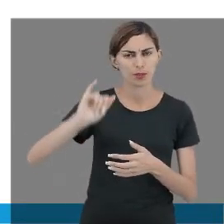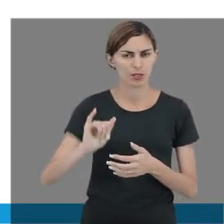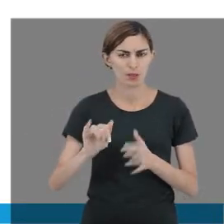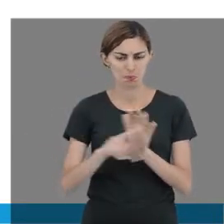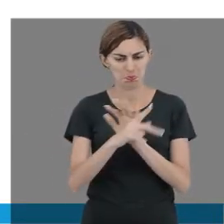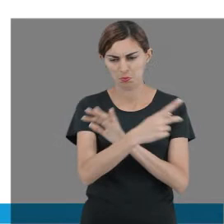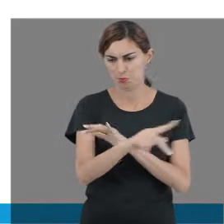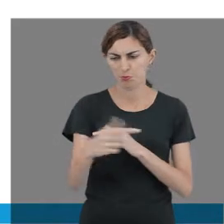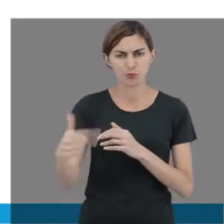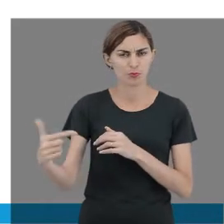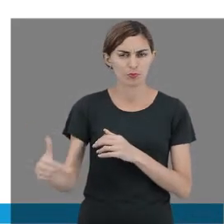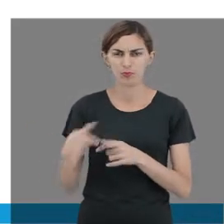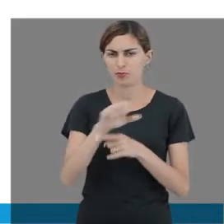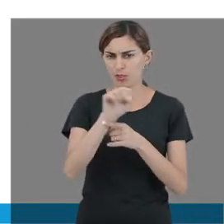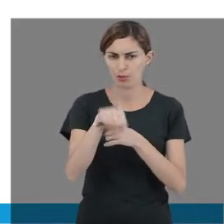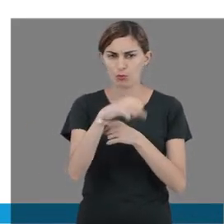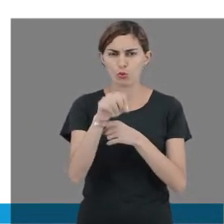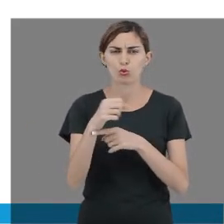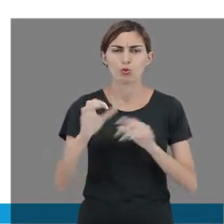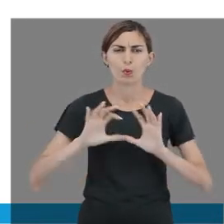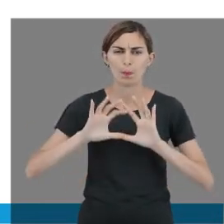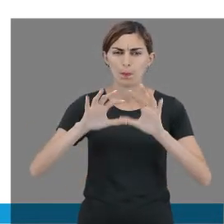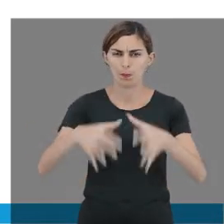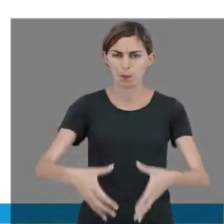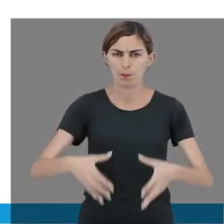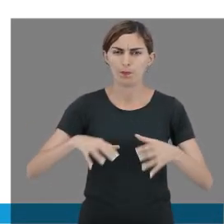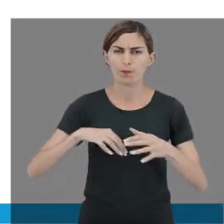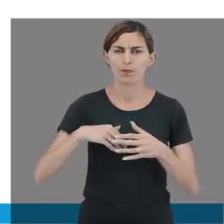principalmente na parte motora, a gente usa muito Bobath, que é um método que